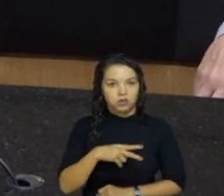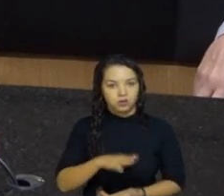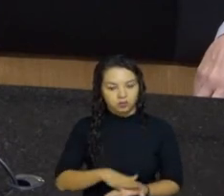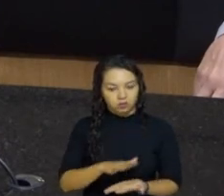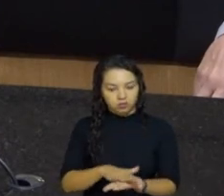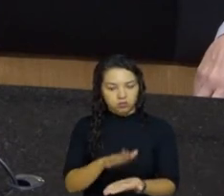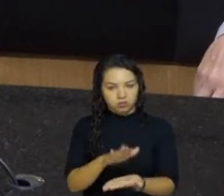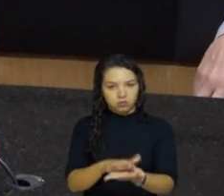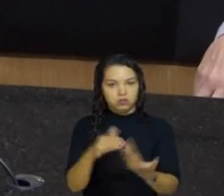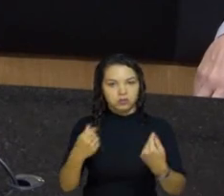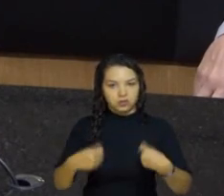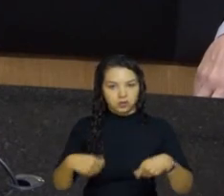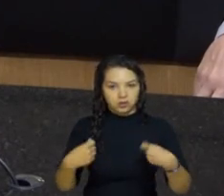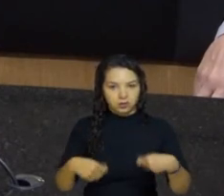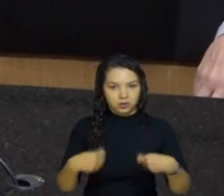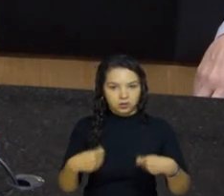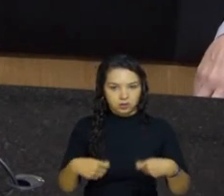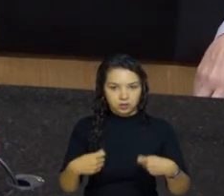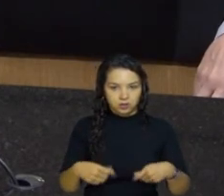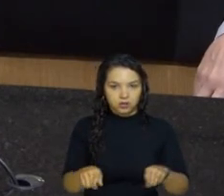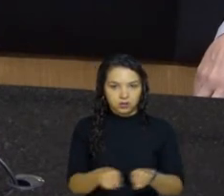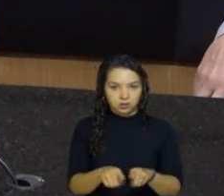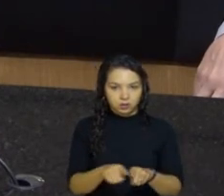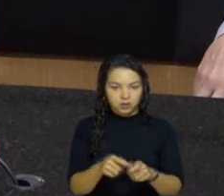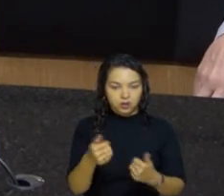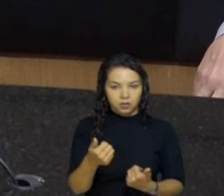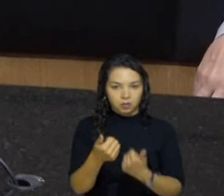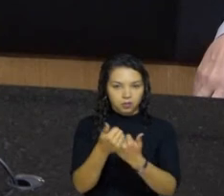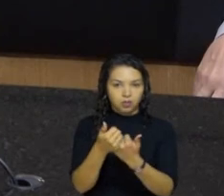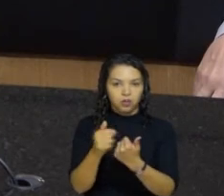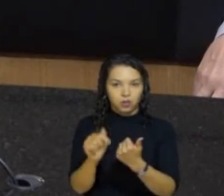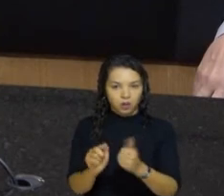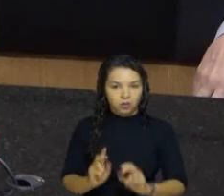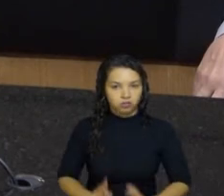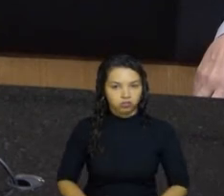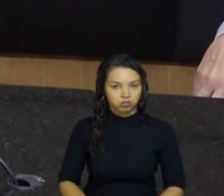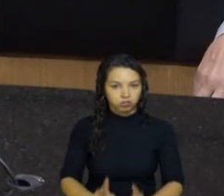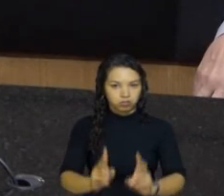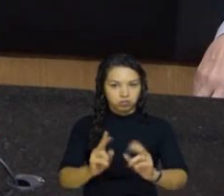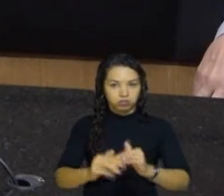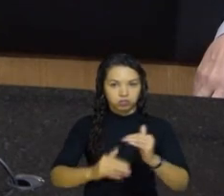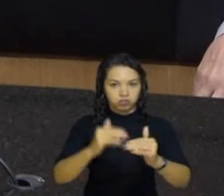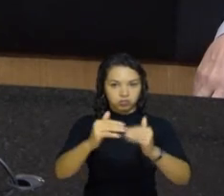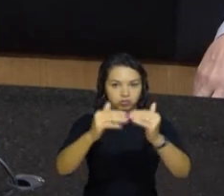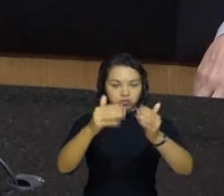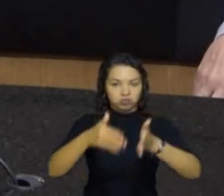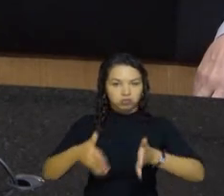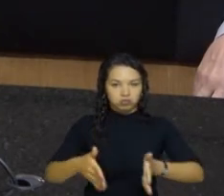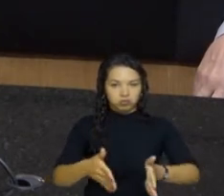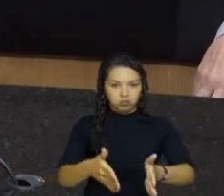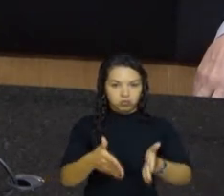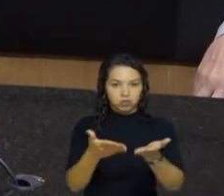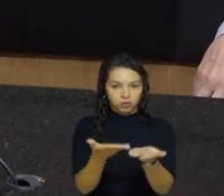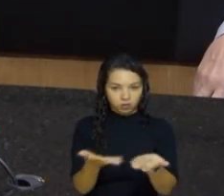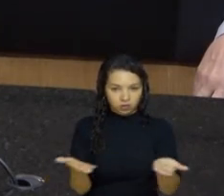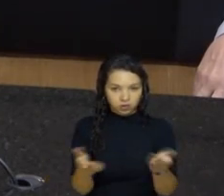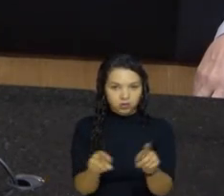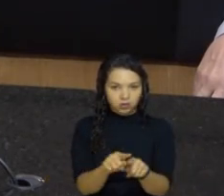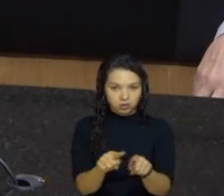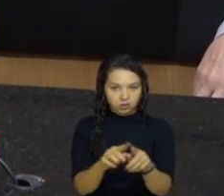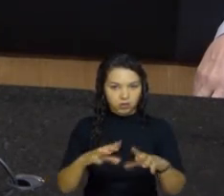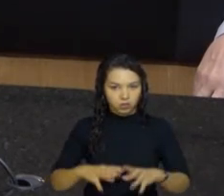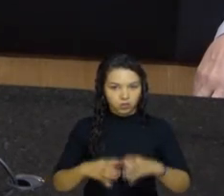mais do que isso, né, o nosso apoio para que ela siga no caminho que está sendo traçado, pelo senhor e por toda a equipe que está